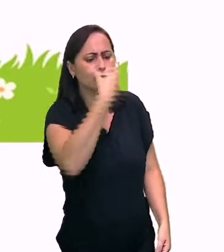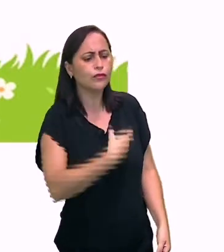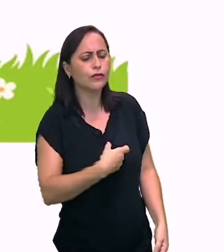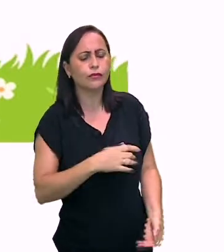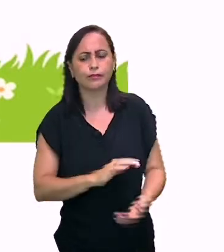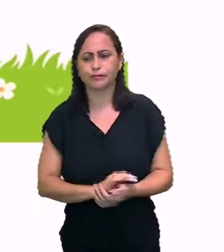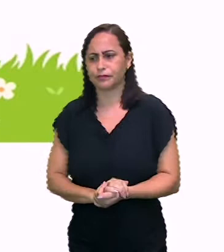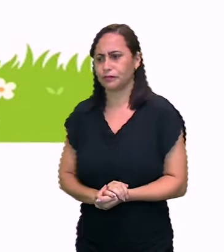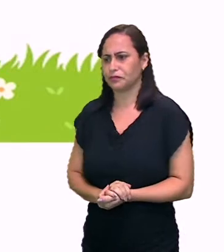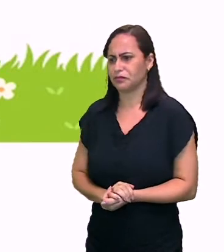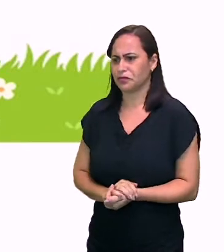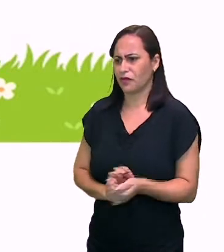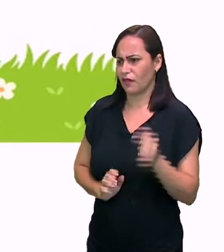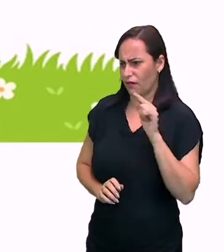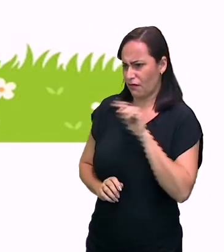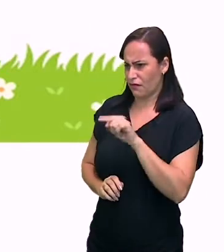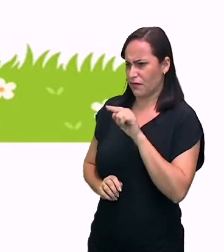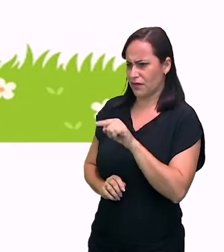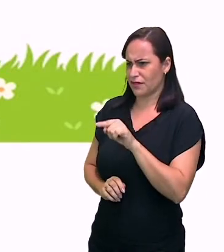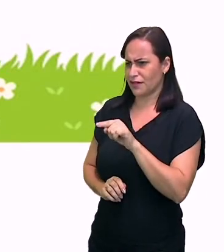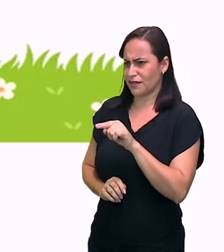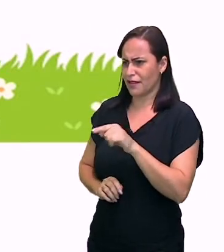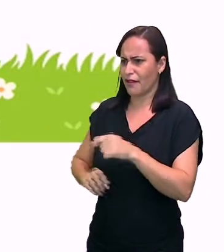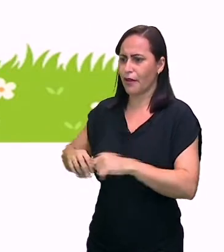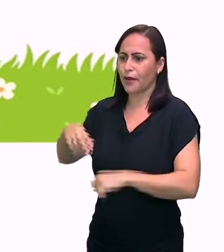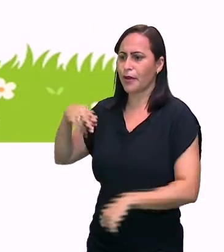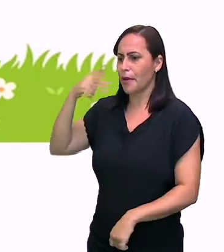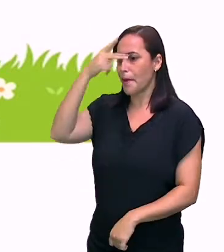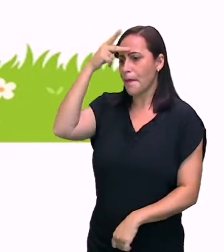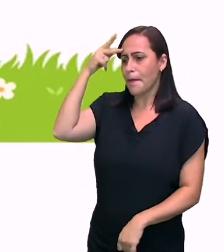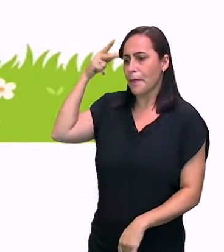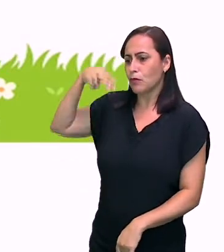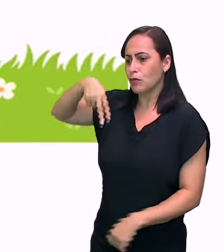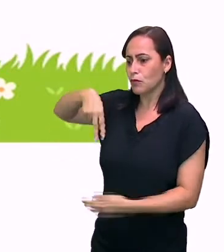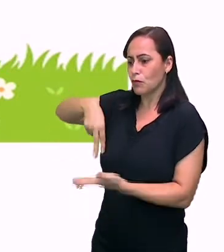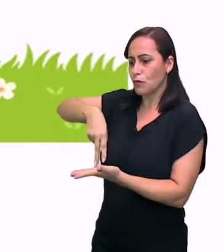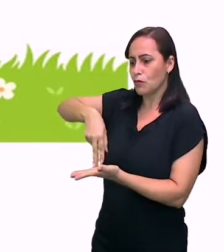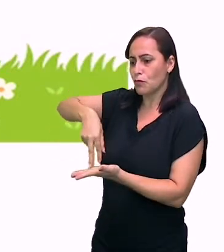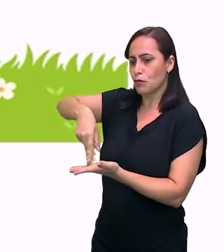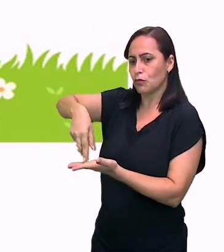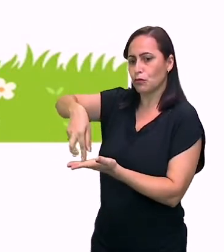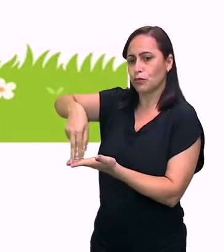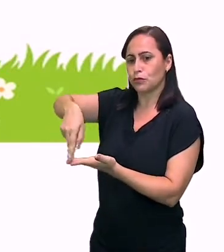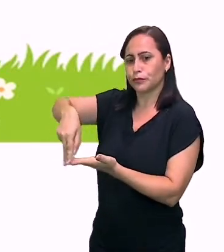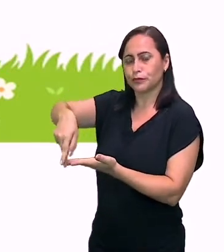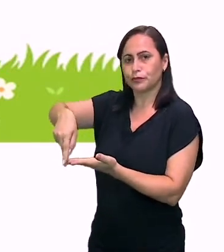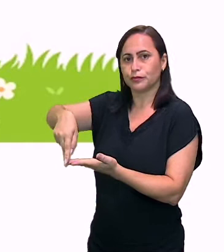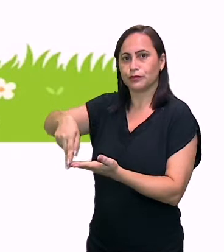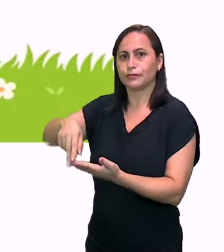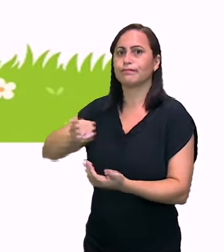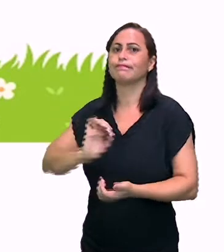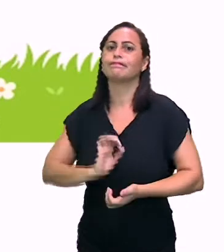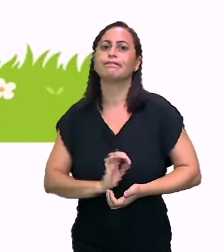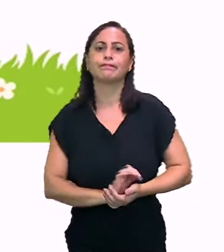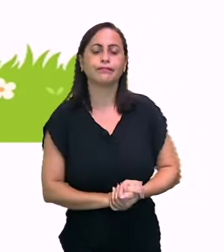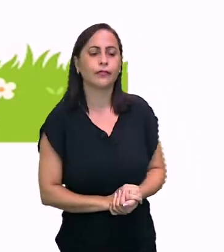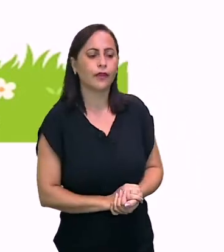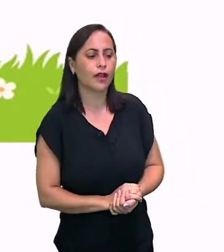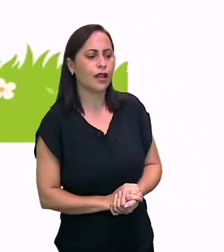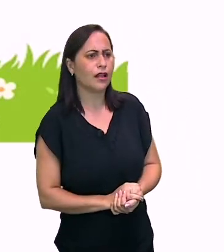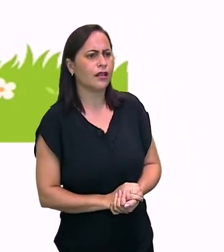Você é um pedestre, respondeu o guarda de trânsito.